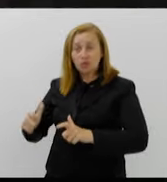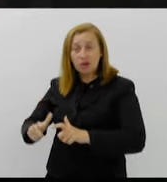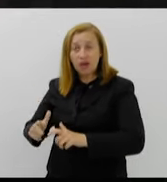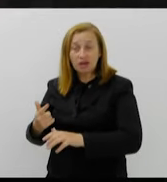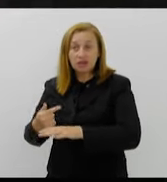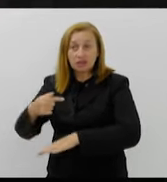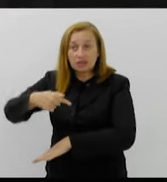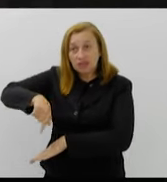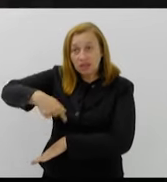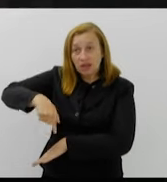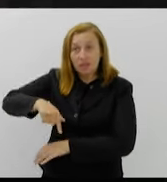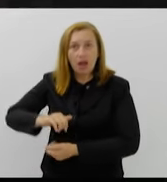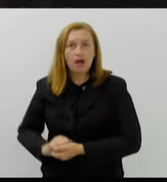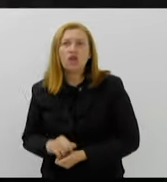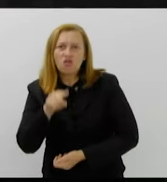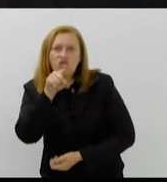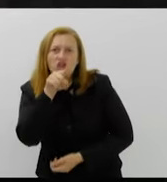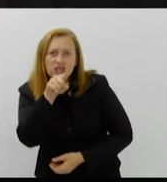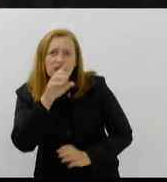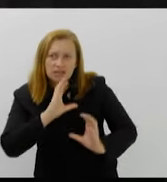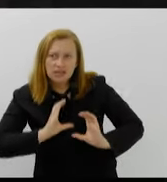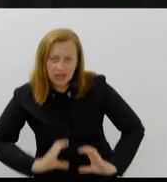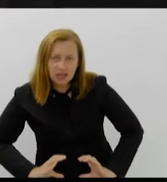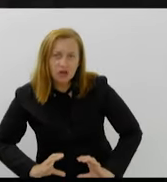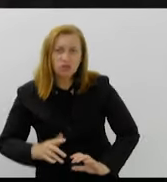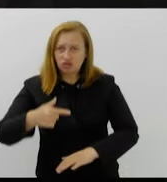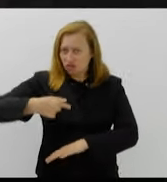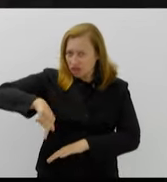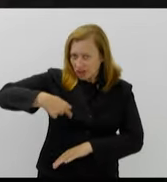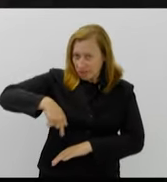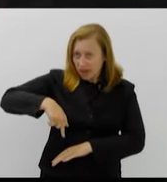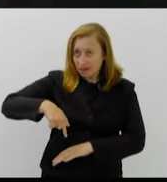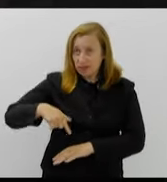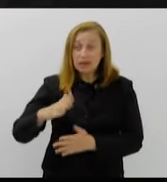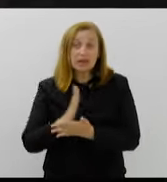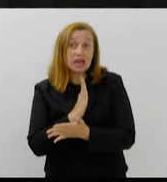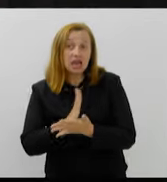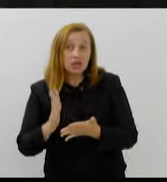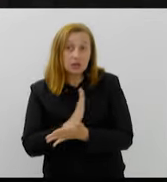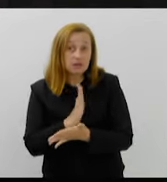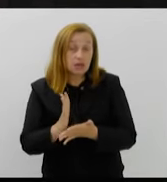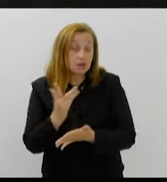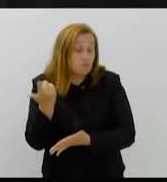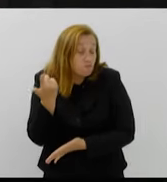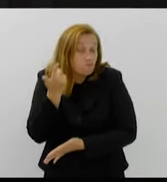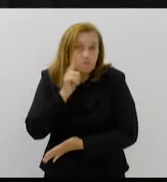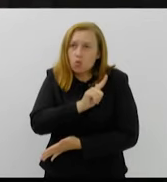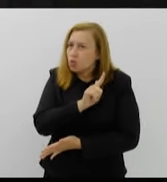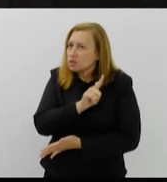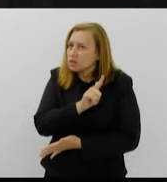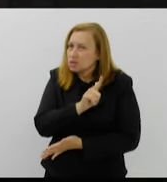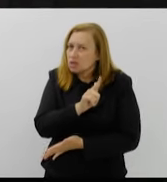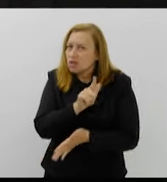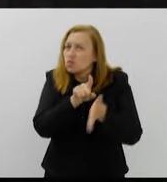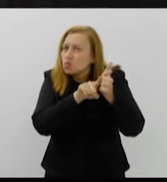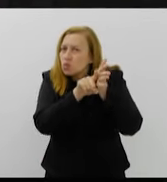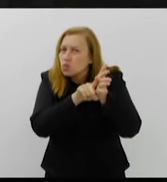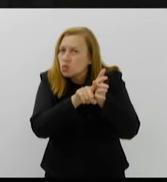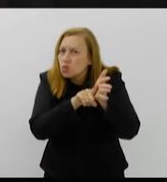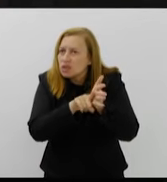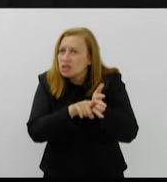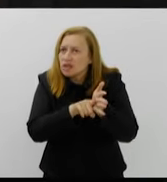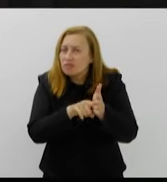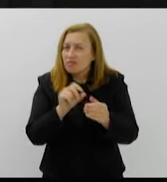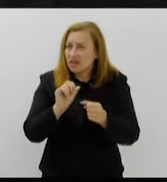Queimados você cidadão de Queimados que muit das vezes nem conseguiu realizar um exame uma